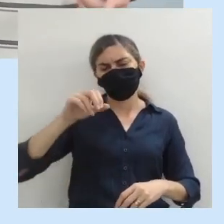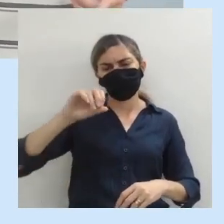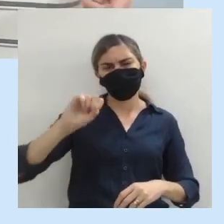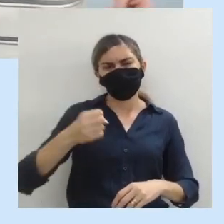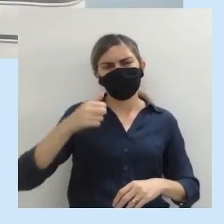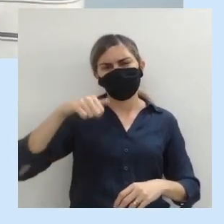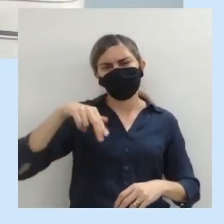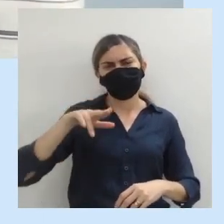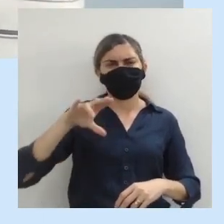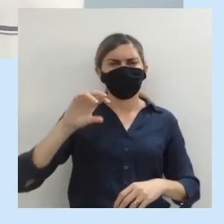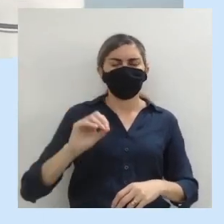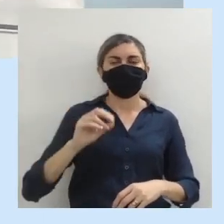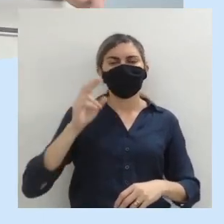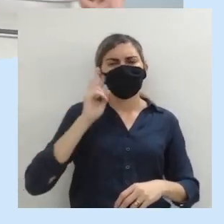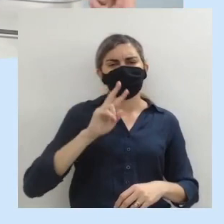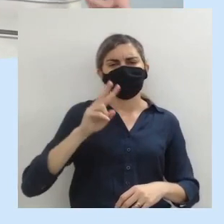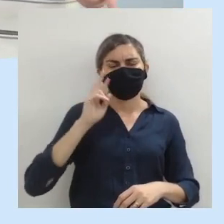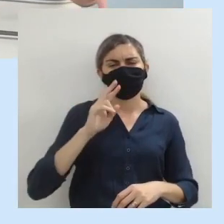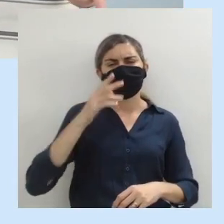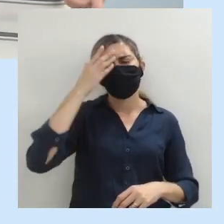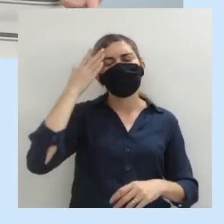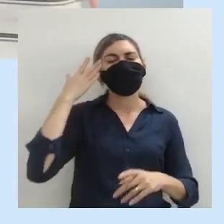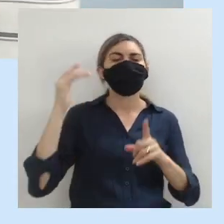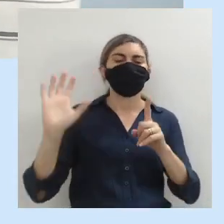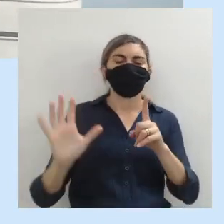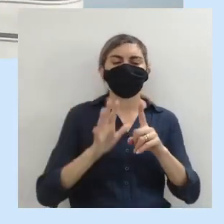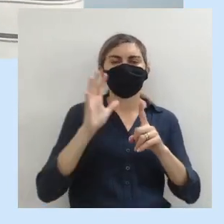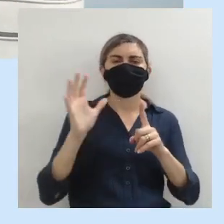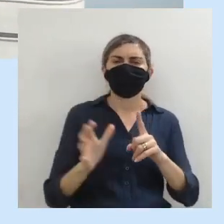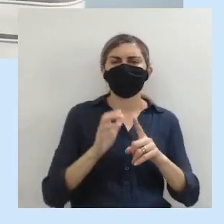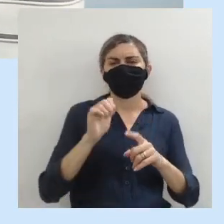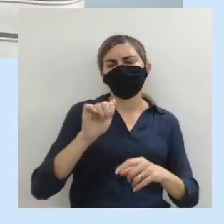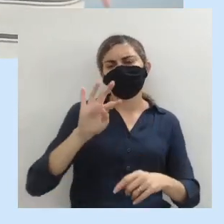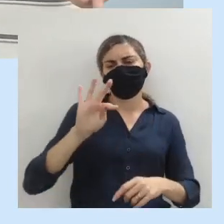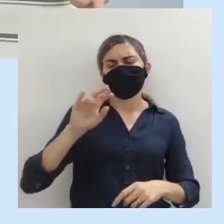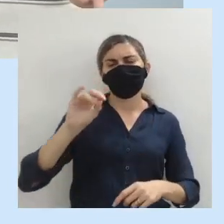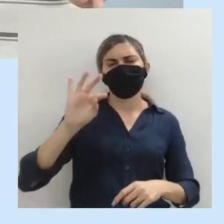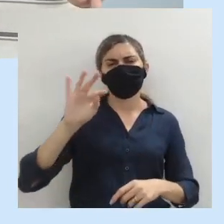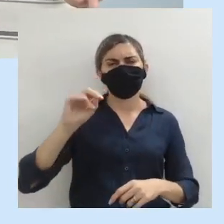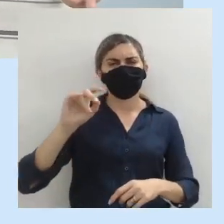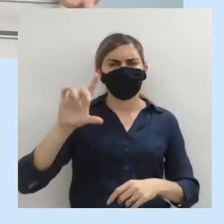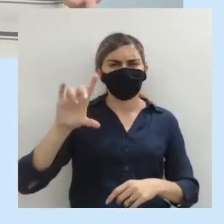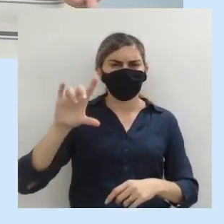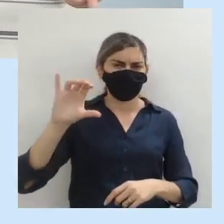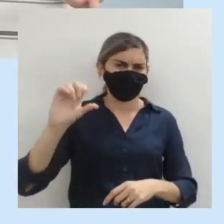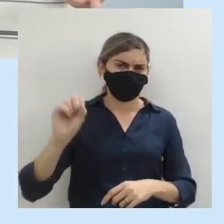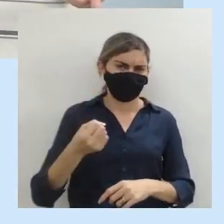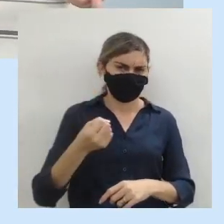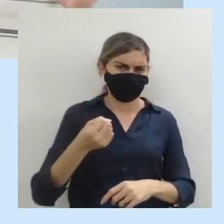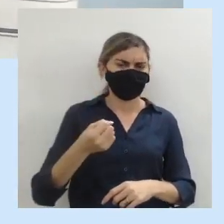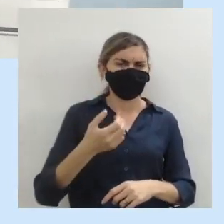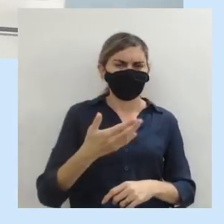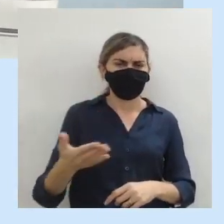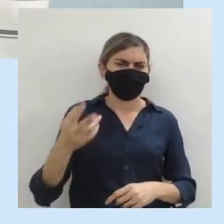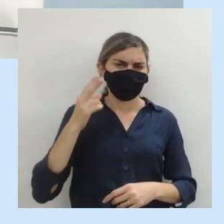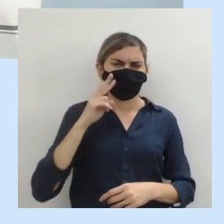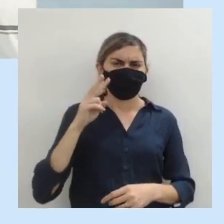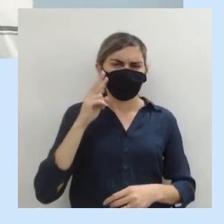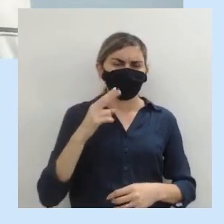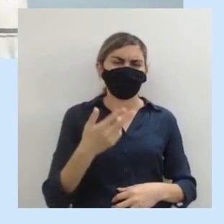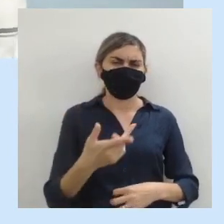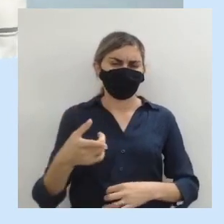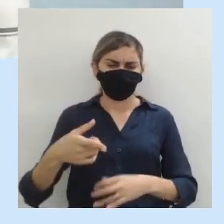Aquino. E lembrar da questão da influência aristotélica de Aristóteles. E lembrar